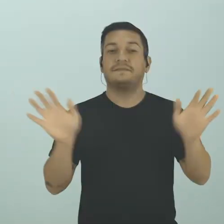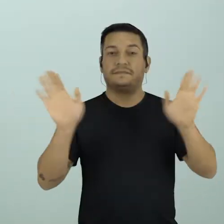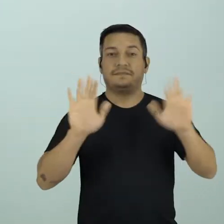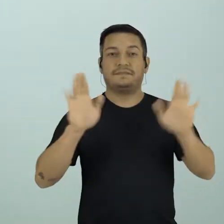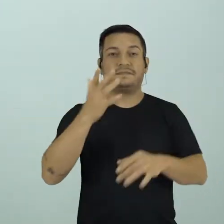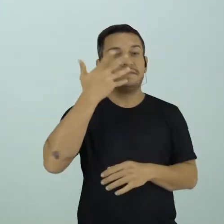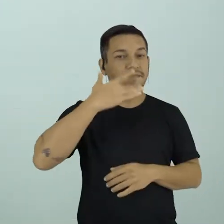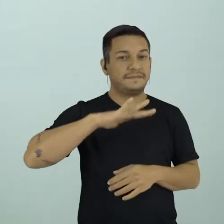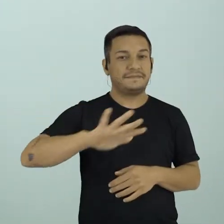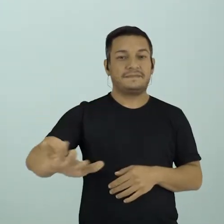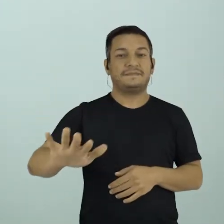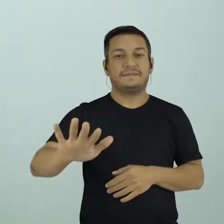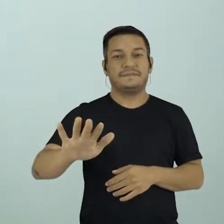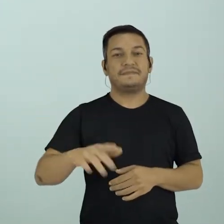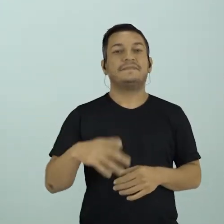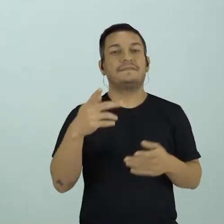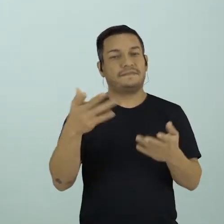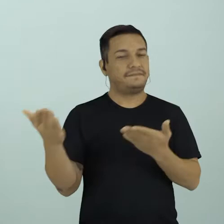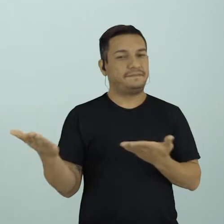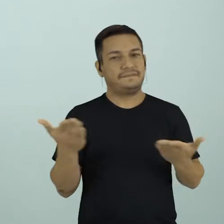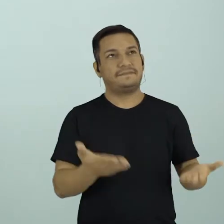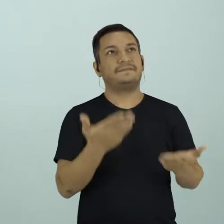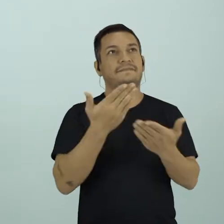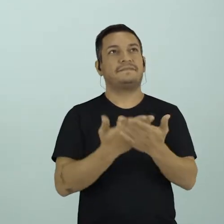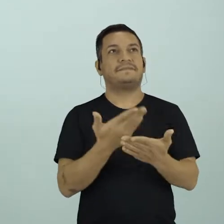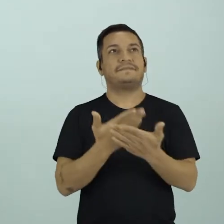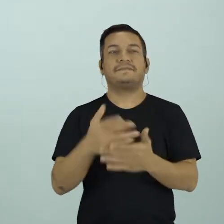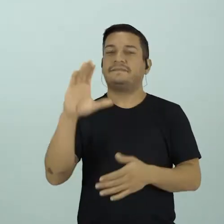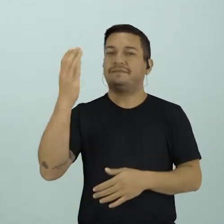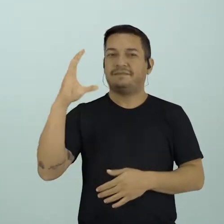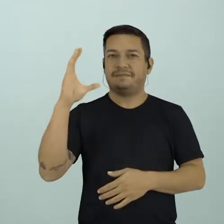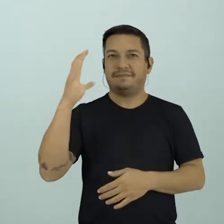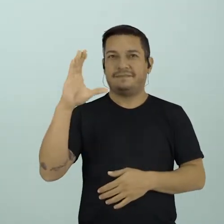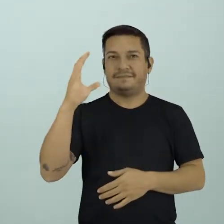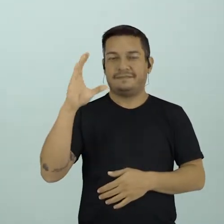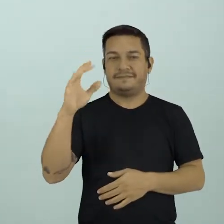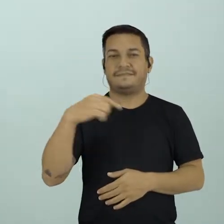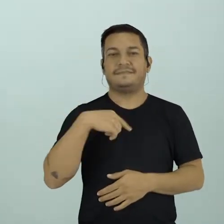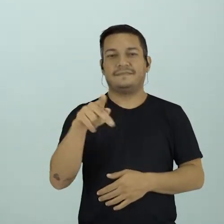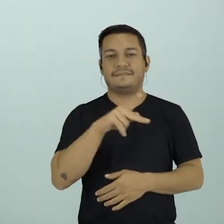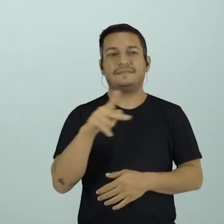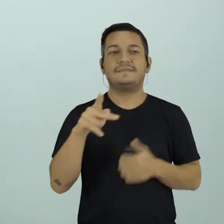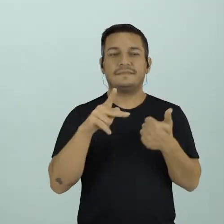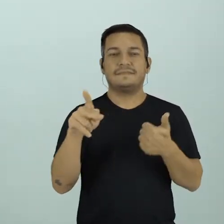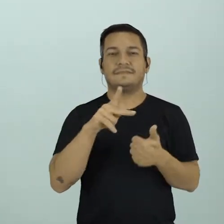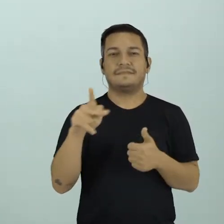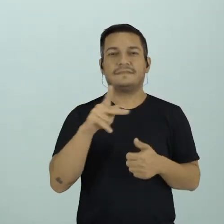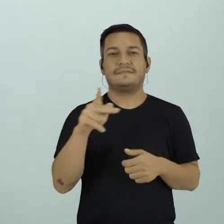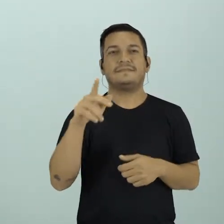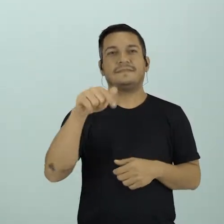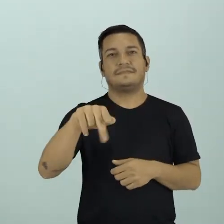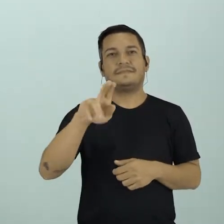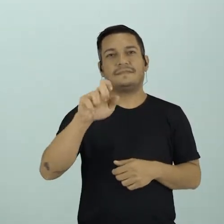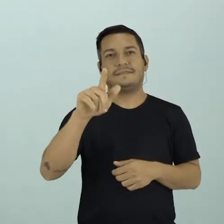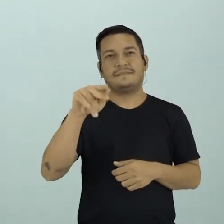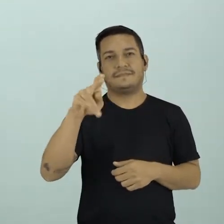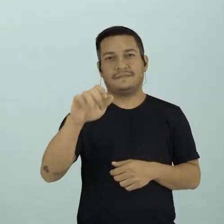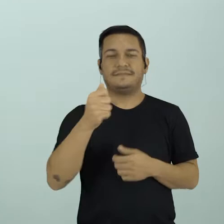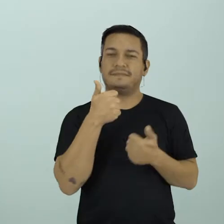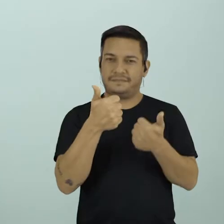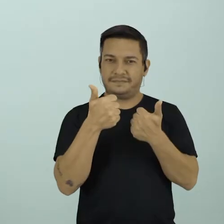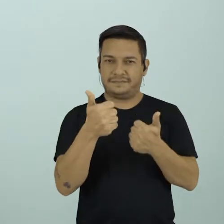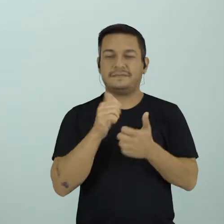Olá, crianças! Sejam bem-vindos à nossa aula de ciências. Eu sou a professora Keiliane. Tudo bem com